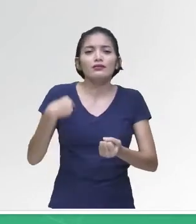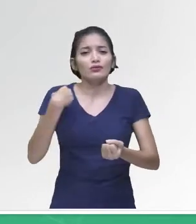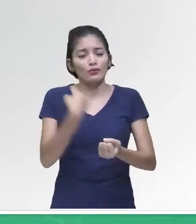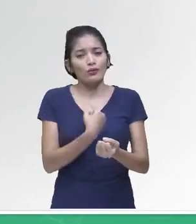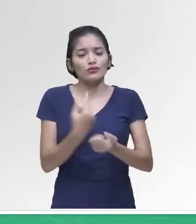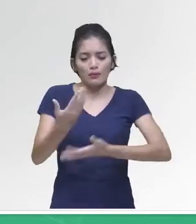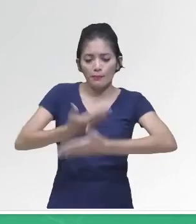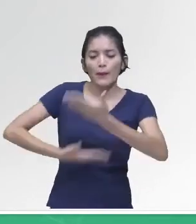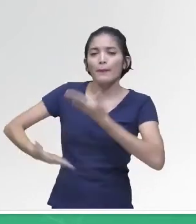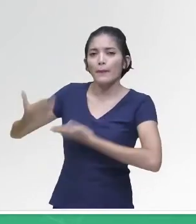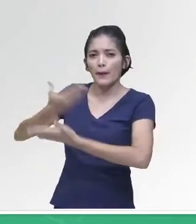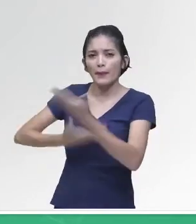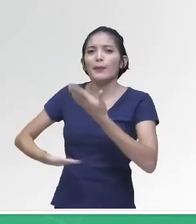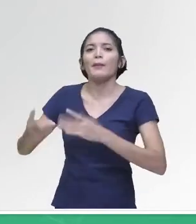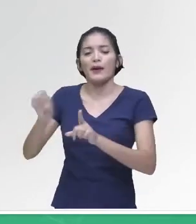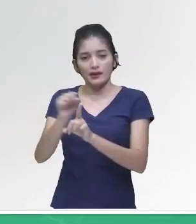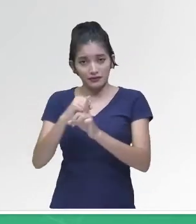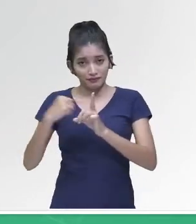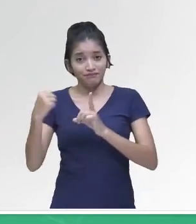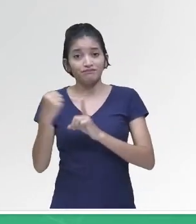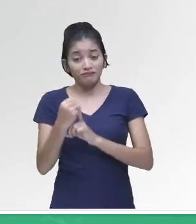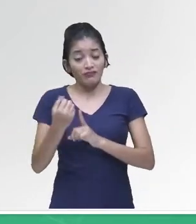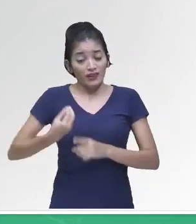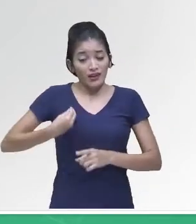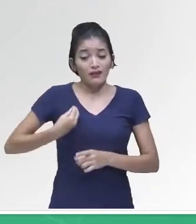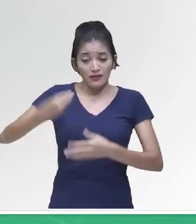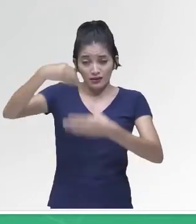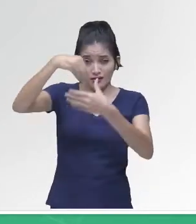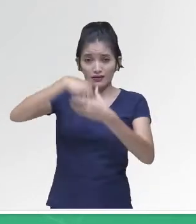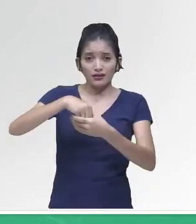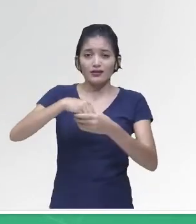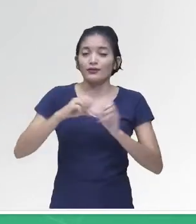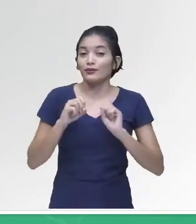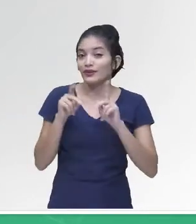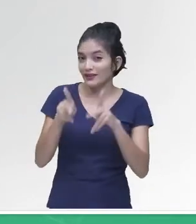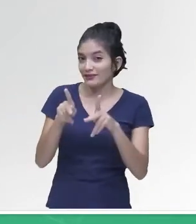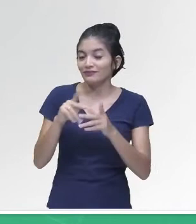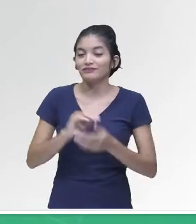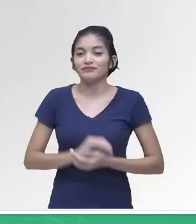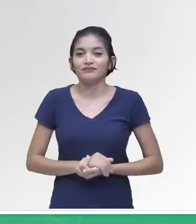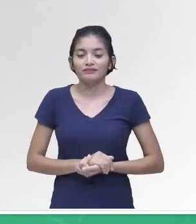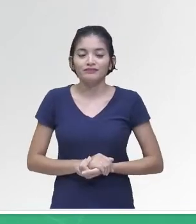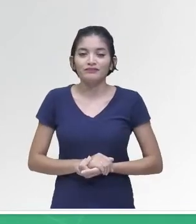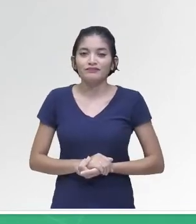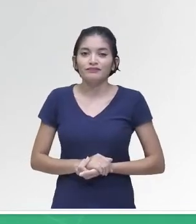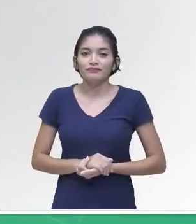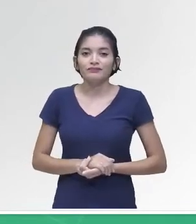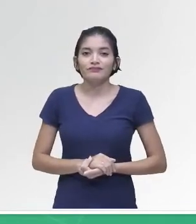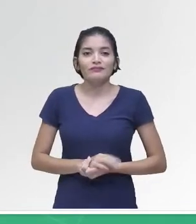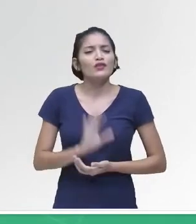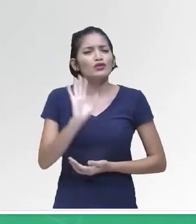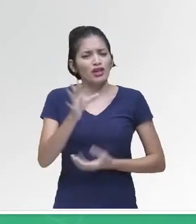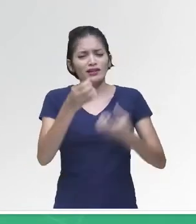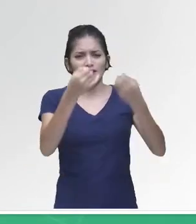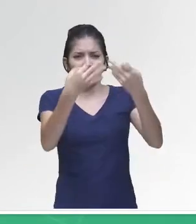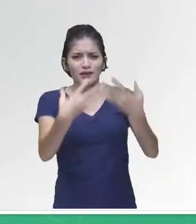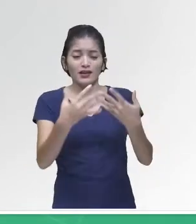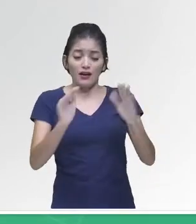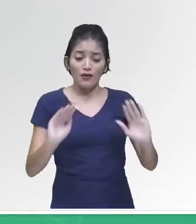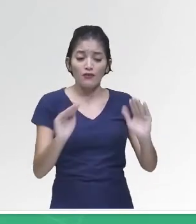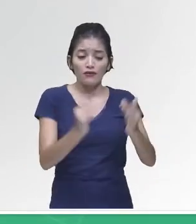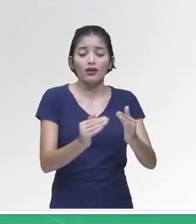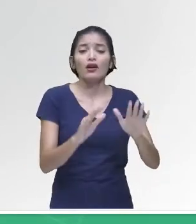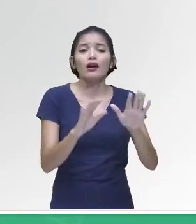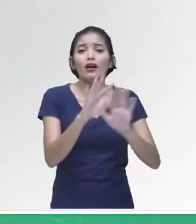Essa interação social e essa vida em sociedade. Beleza? Dito isso, então agora vamos falar especificamente